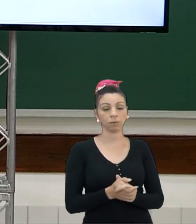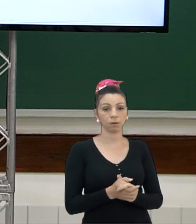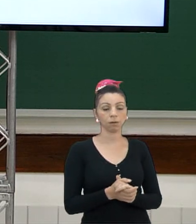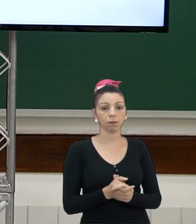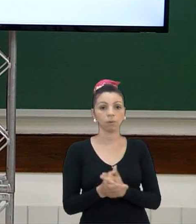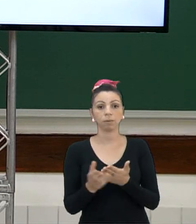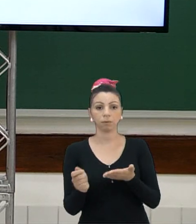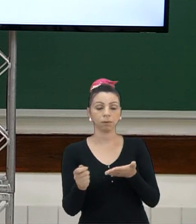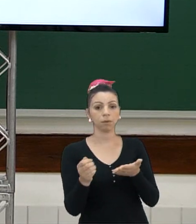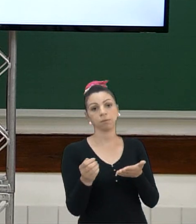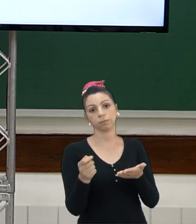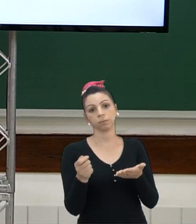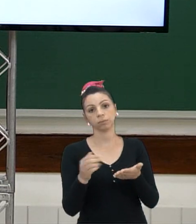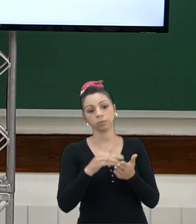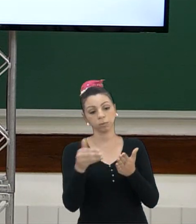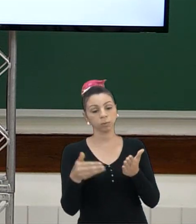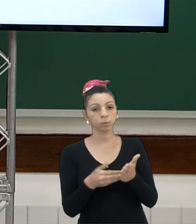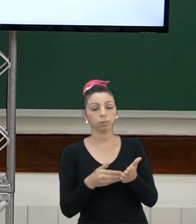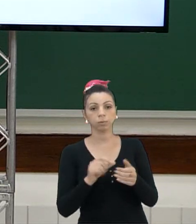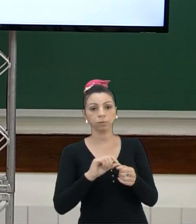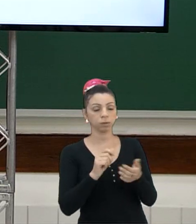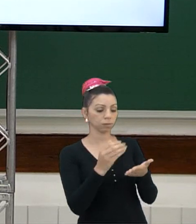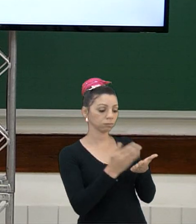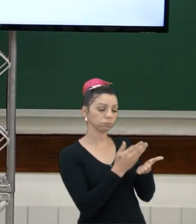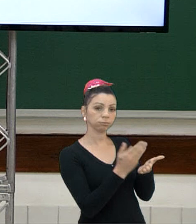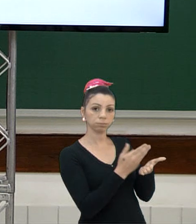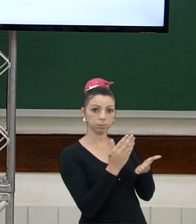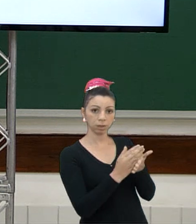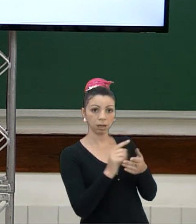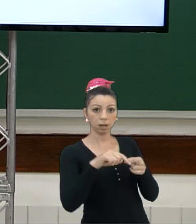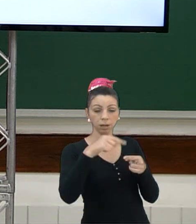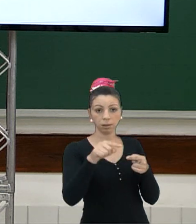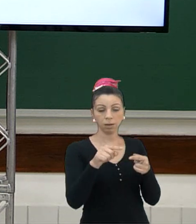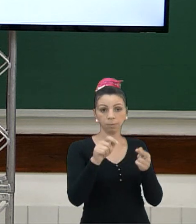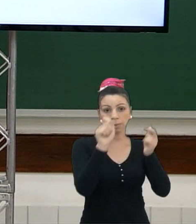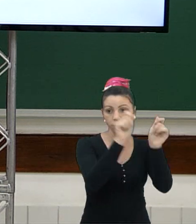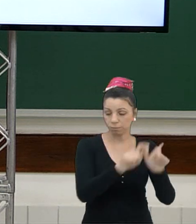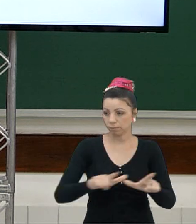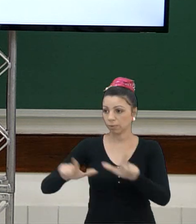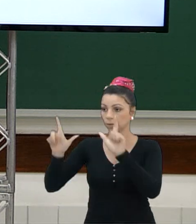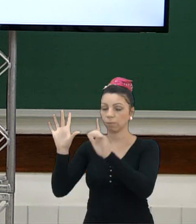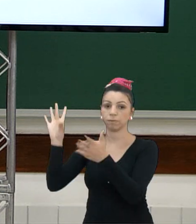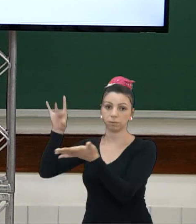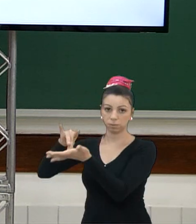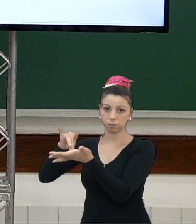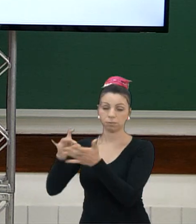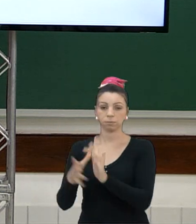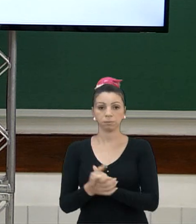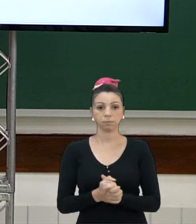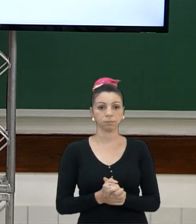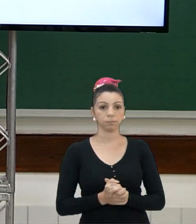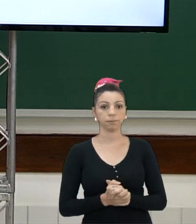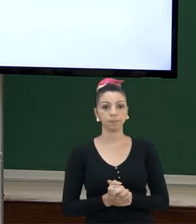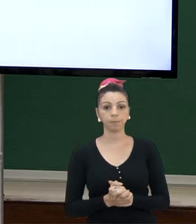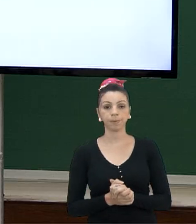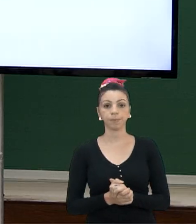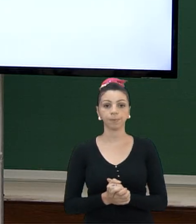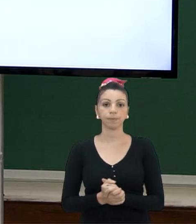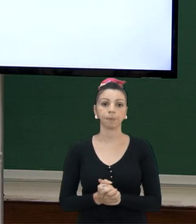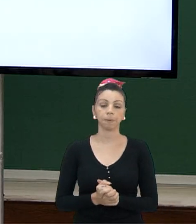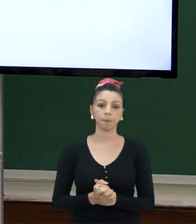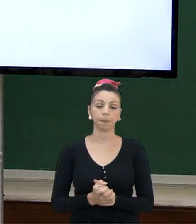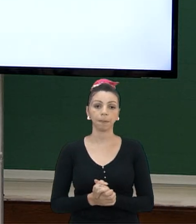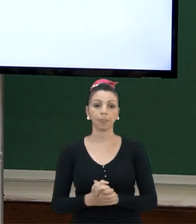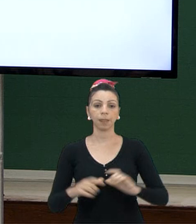está fazendo tudo isso no caderno, depois que a gente vai passar para o suporte, né, o folheto em si. Então, ó, você vai